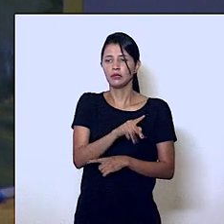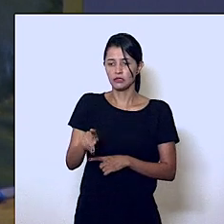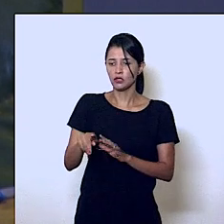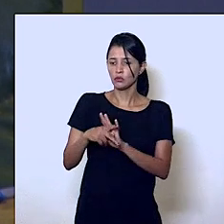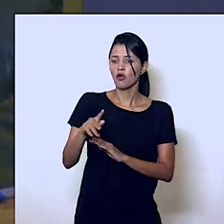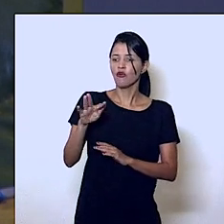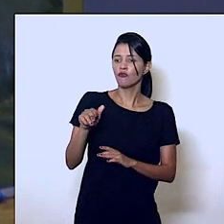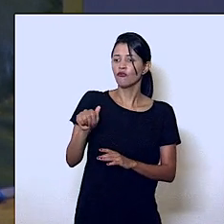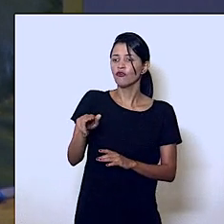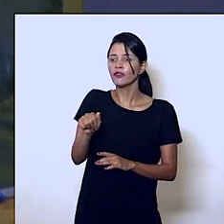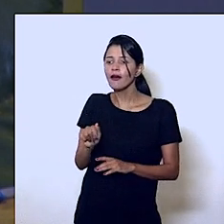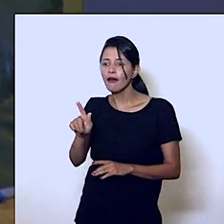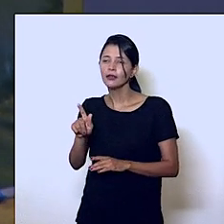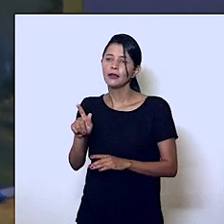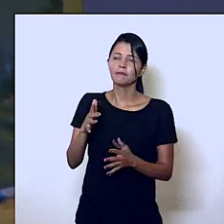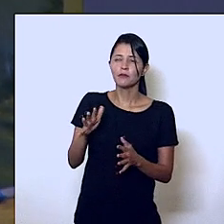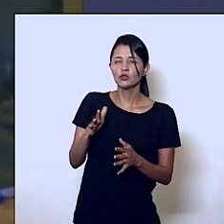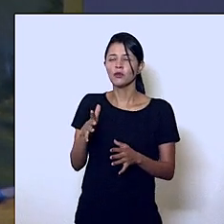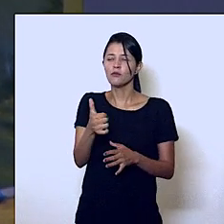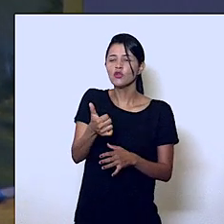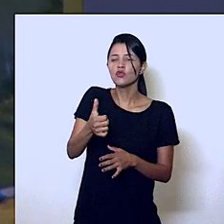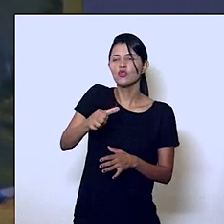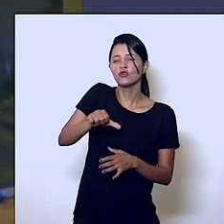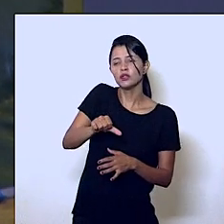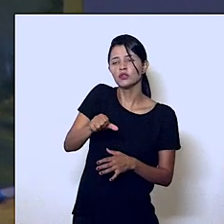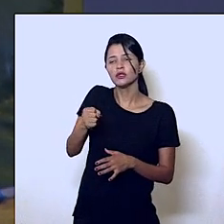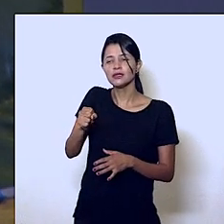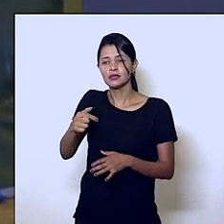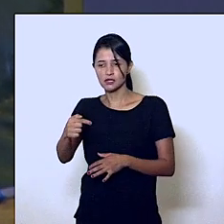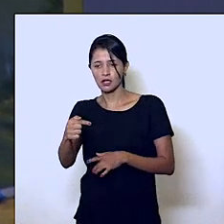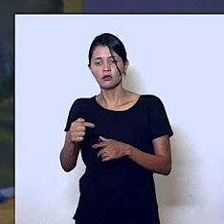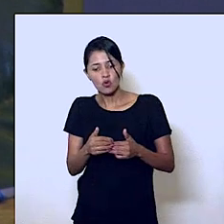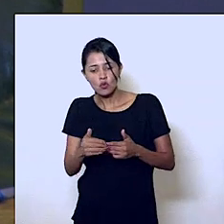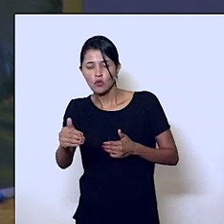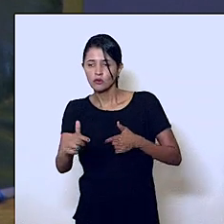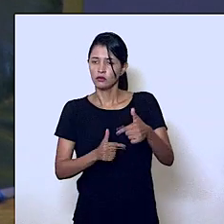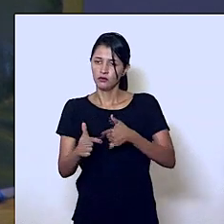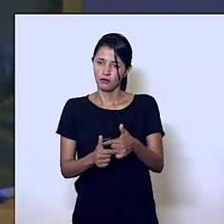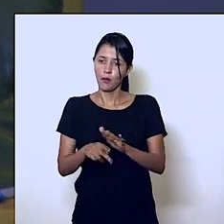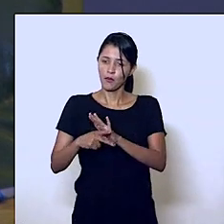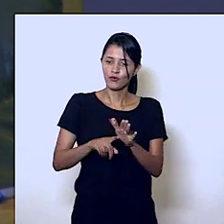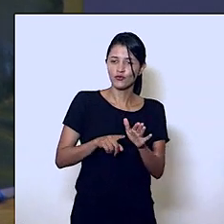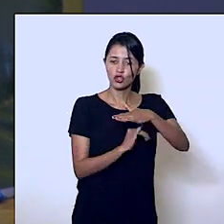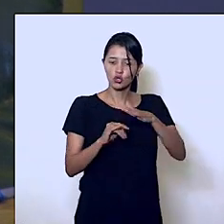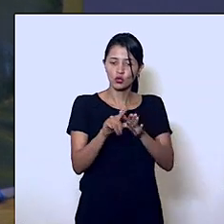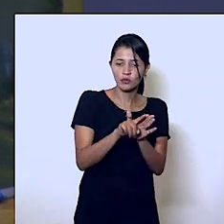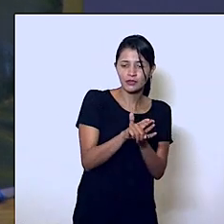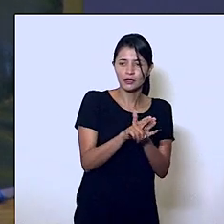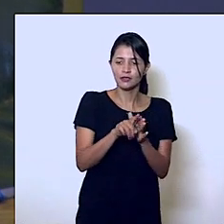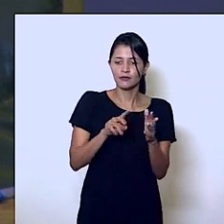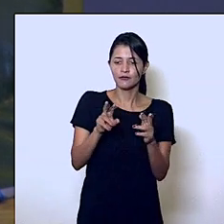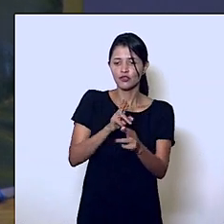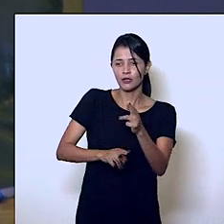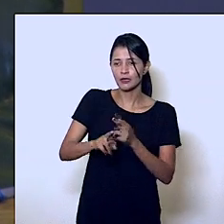em 1987, tiveram início as atividades do Instituto de Pesquisa de Relações Internacionais, o IPRI,